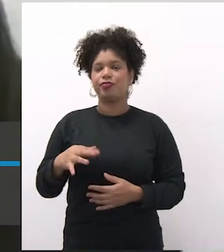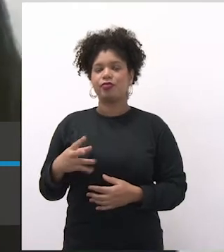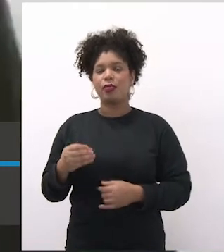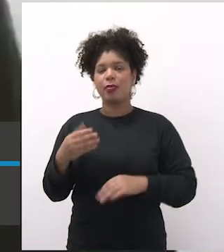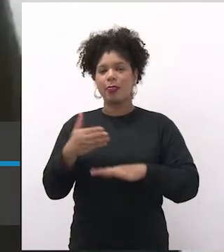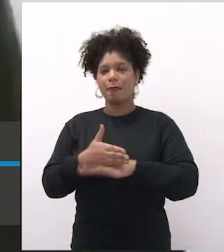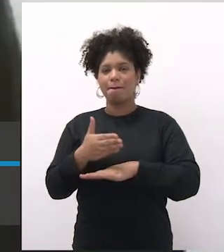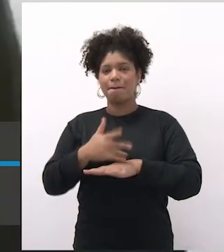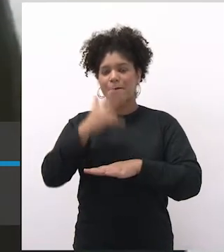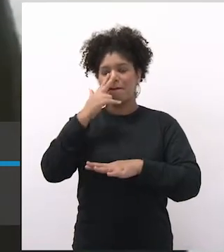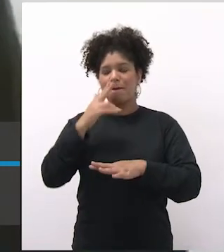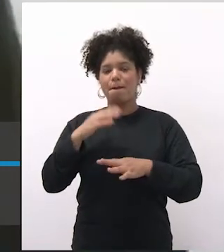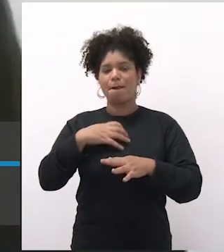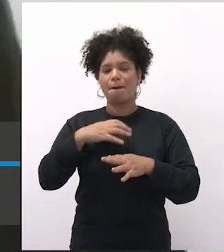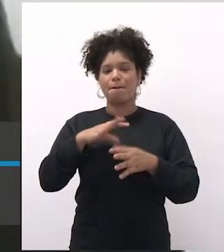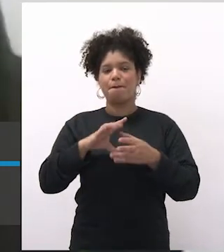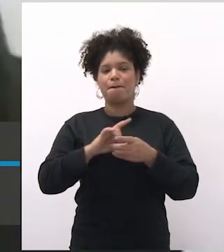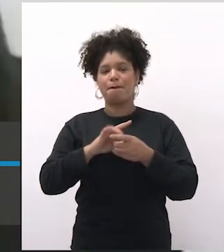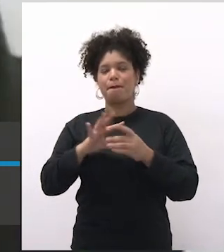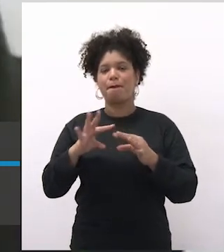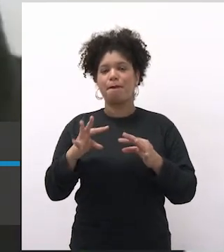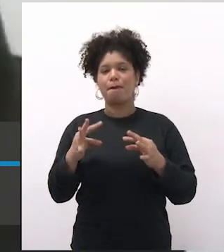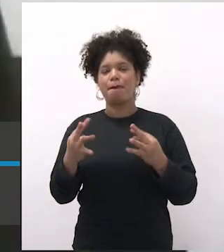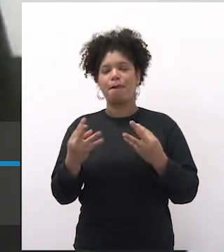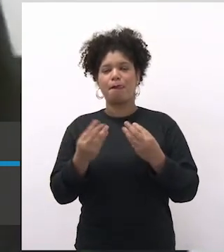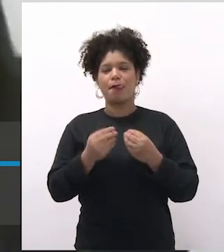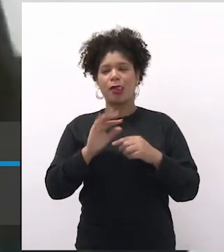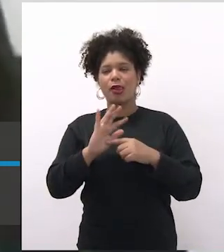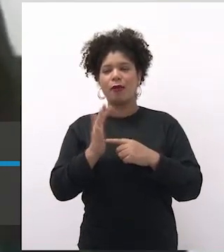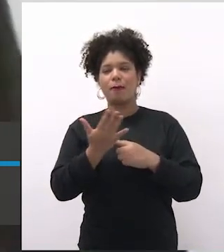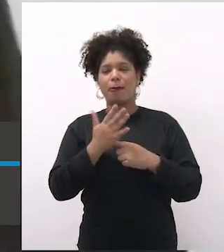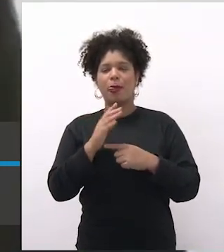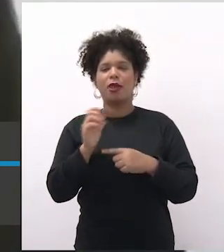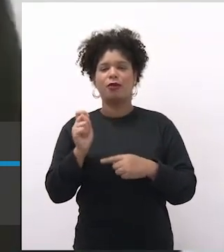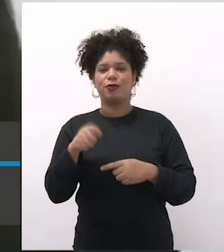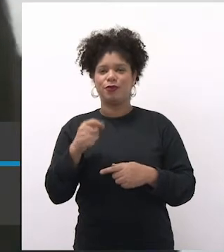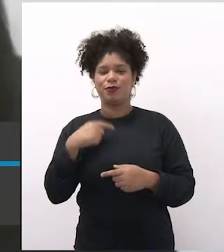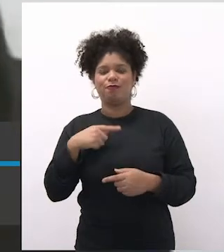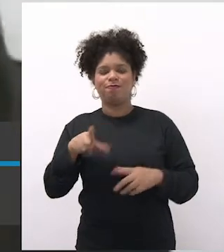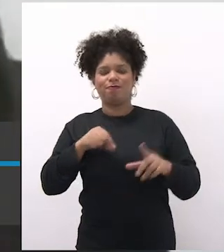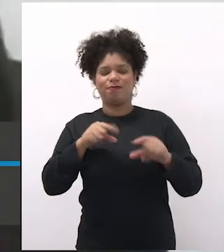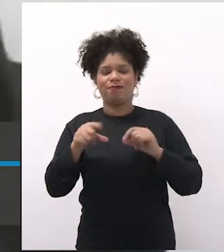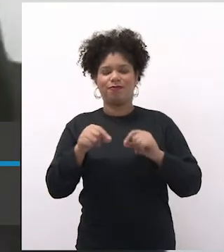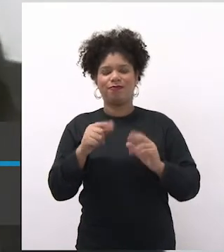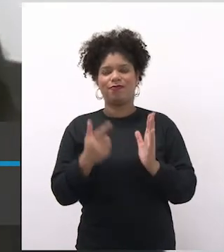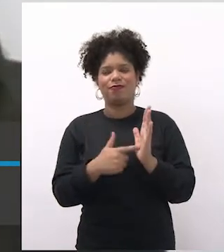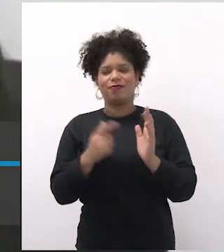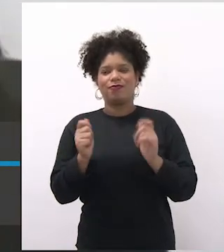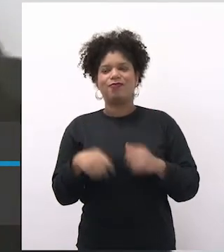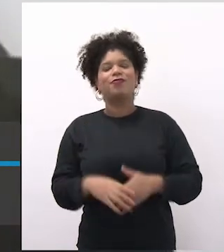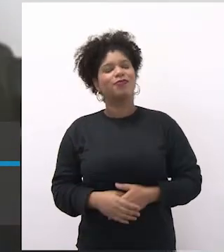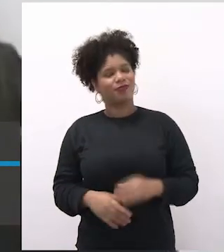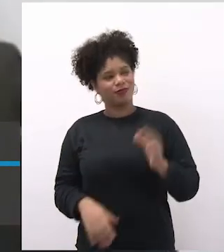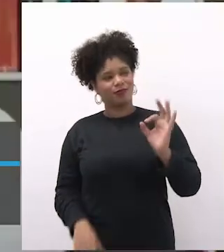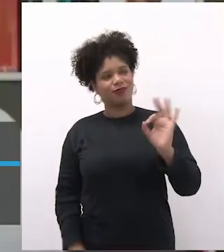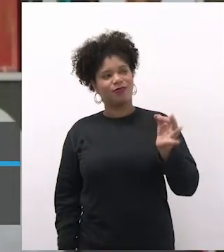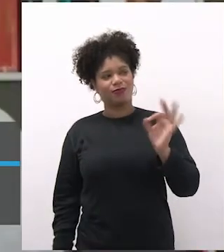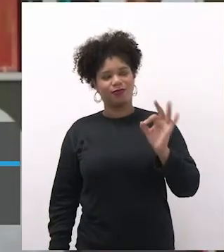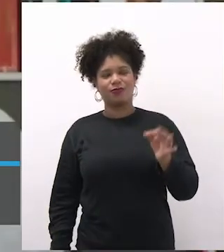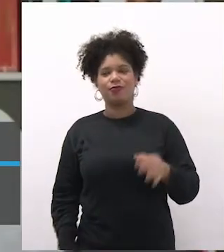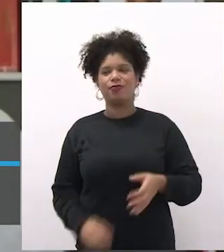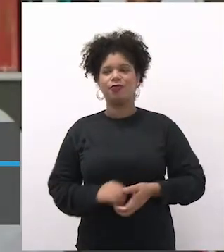forma muito democrática, para que todo mundo, de fato, possa colaborar com essas escolhas. Sim. E